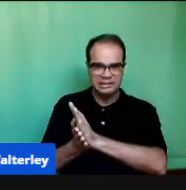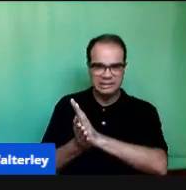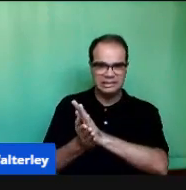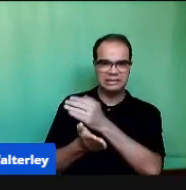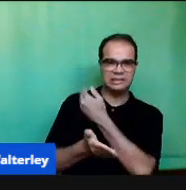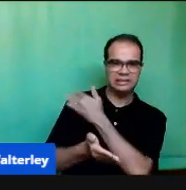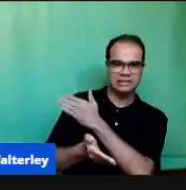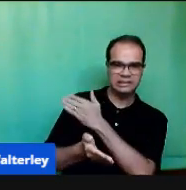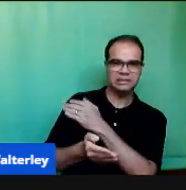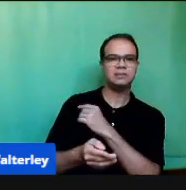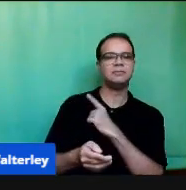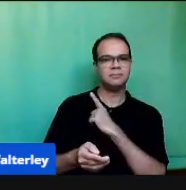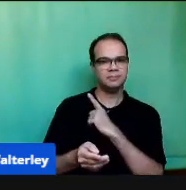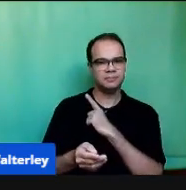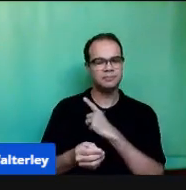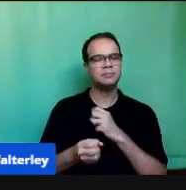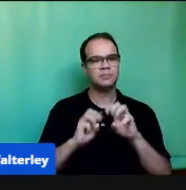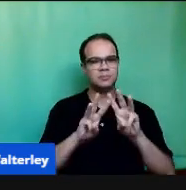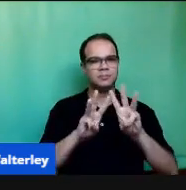na qualificação